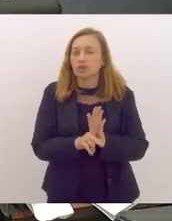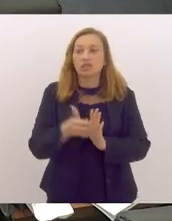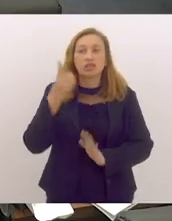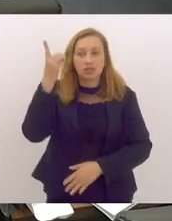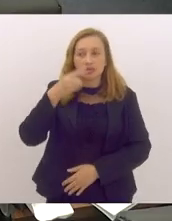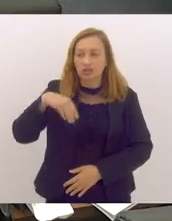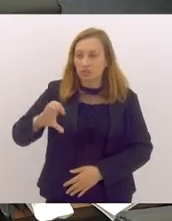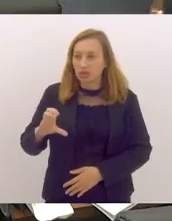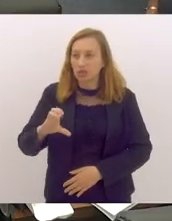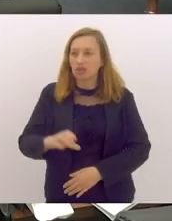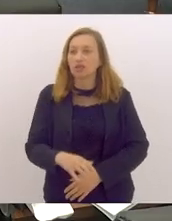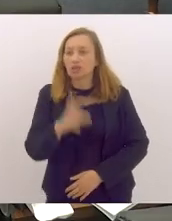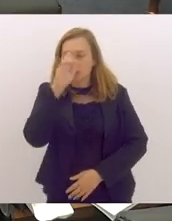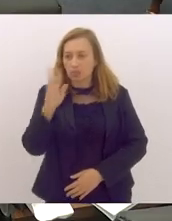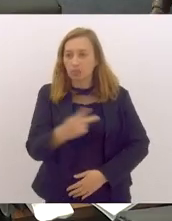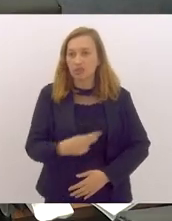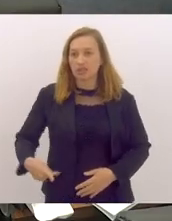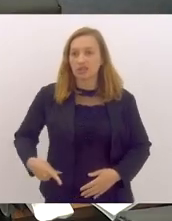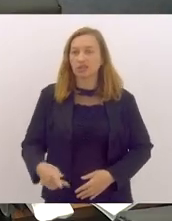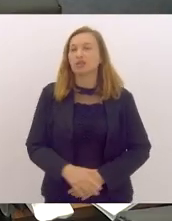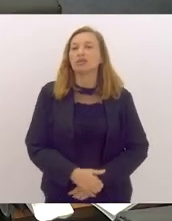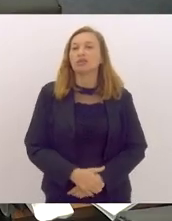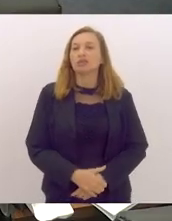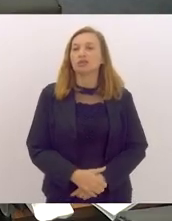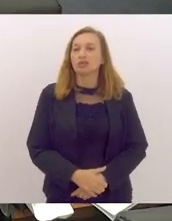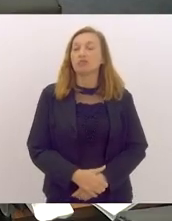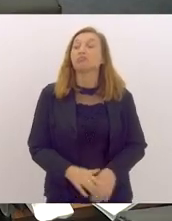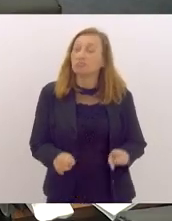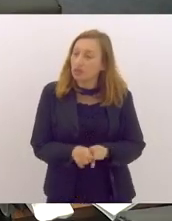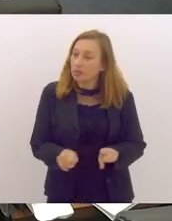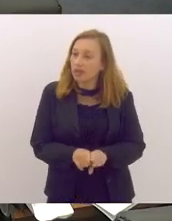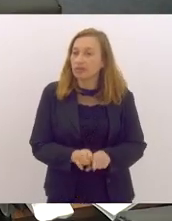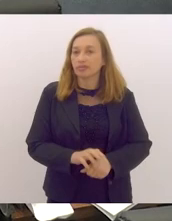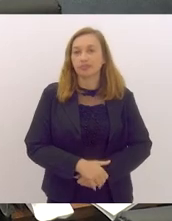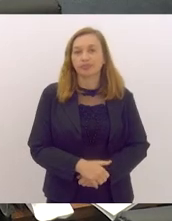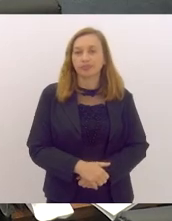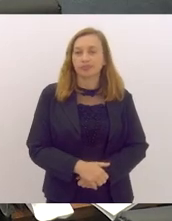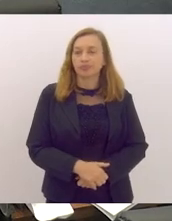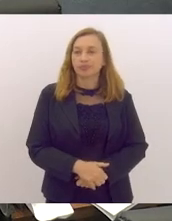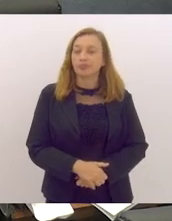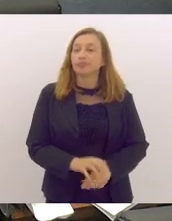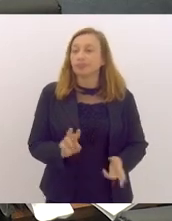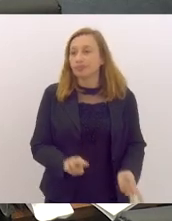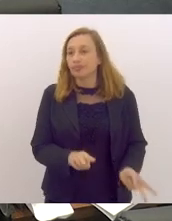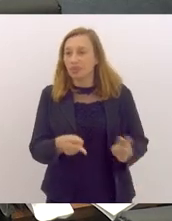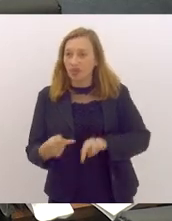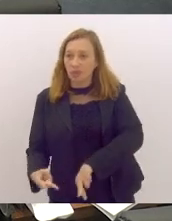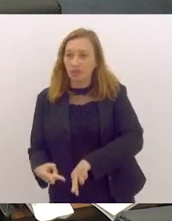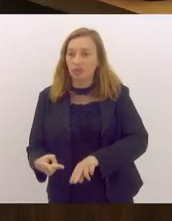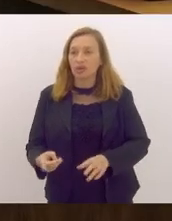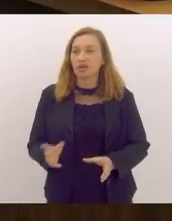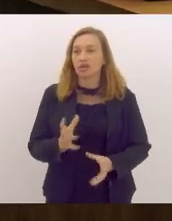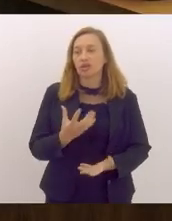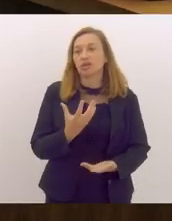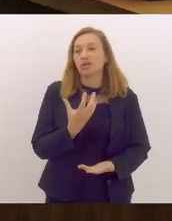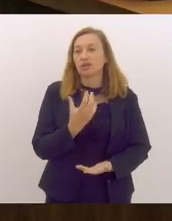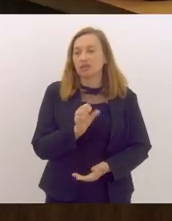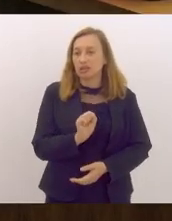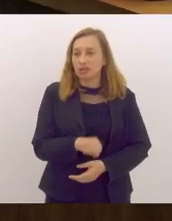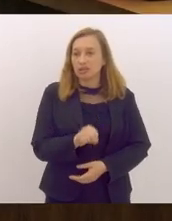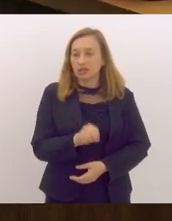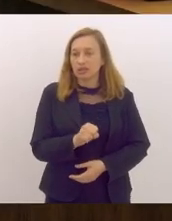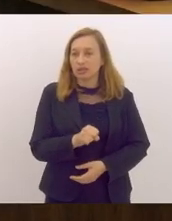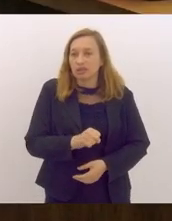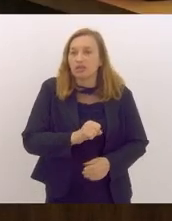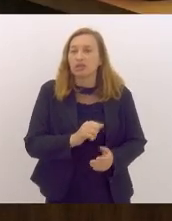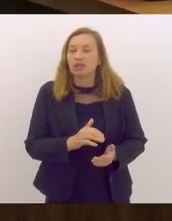Mink. Senhor presidente, também encaminhar favoravelmente